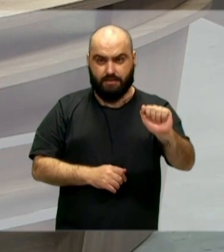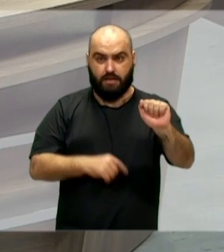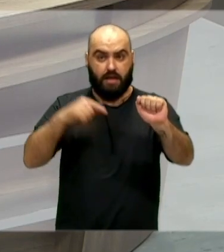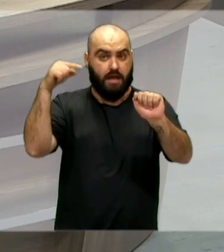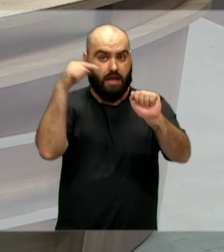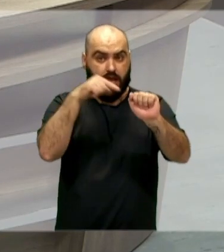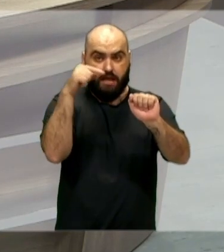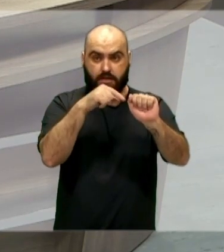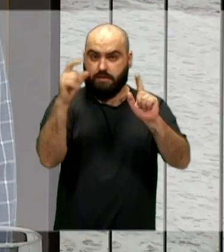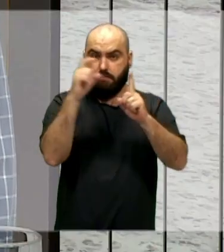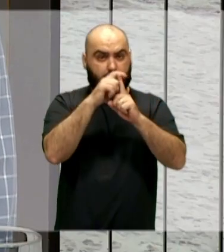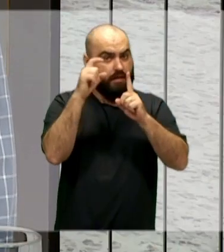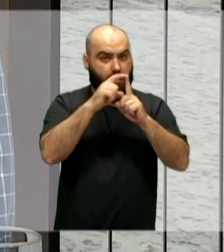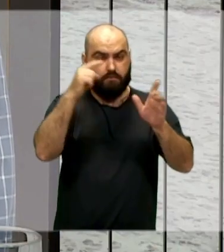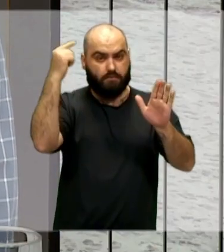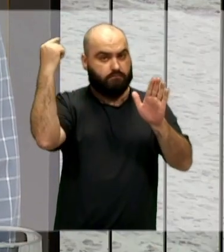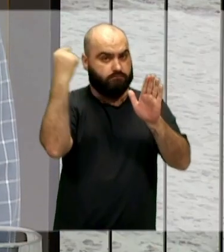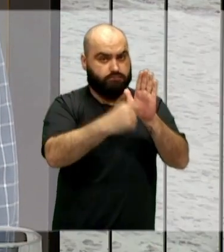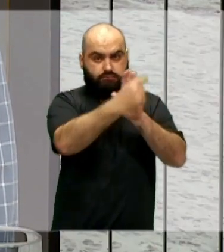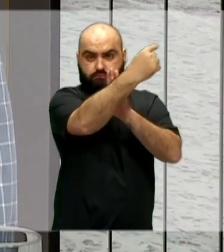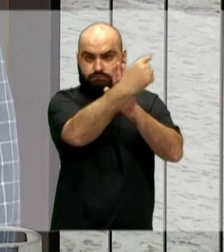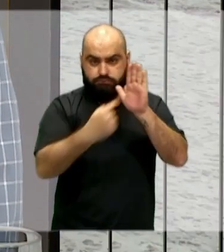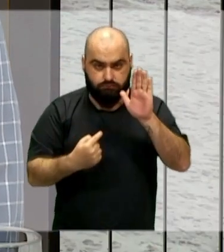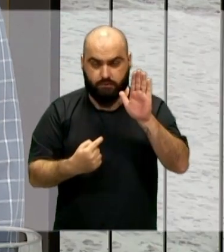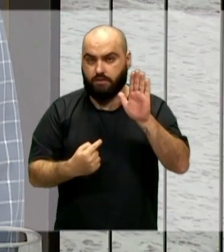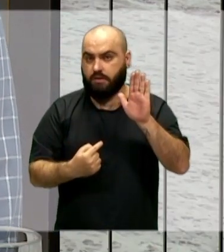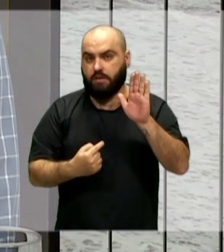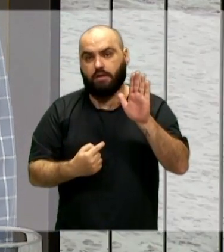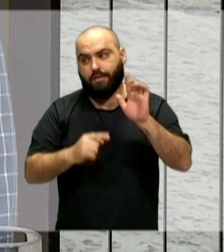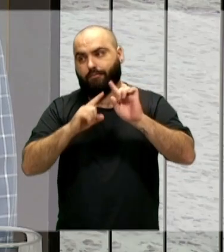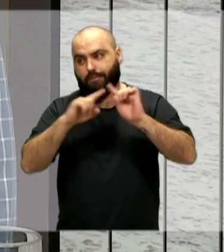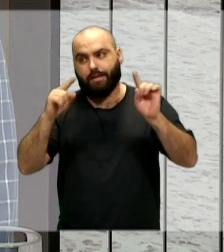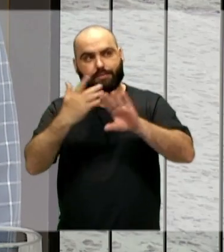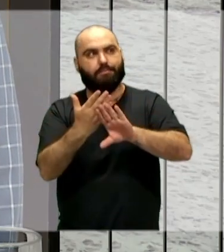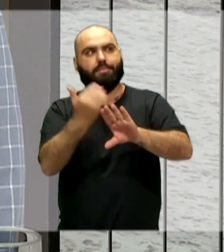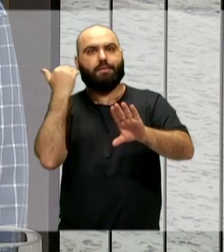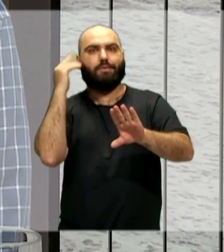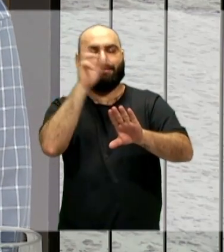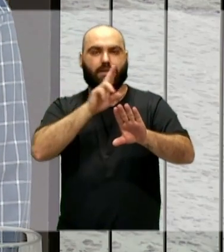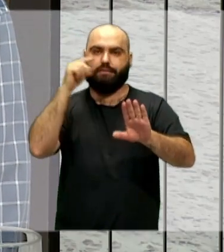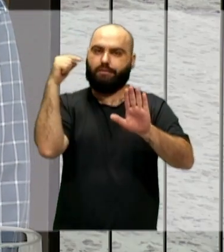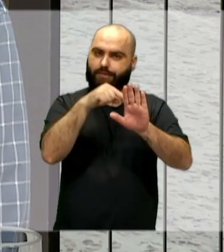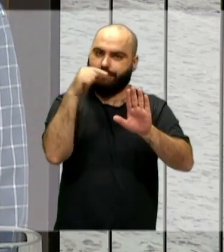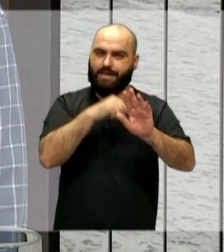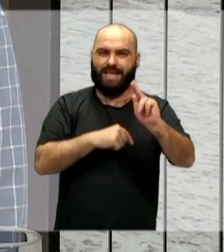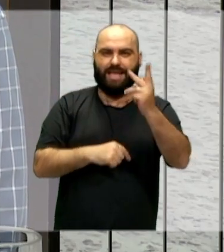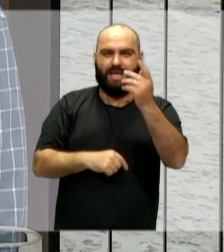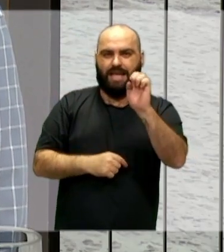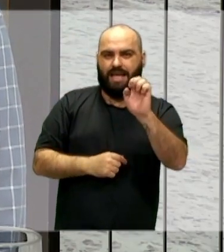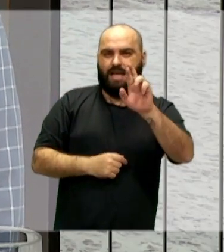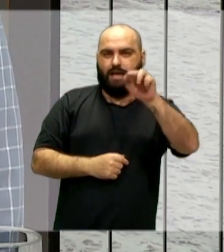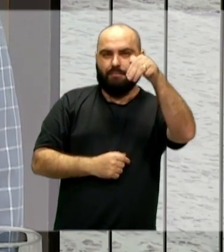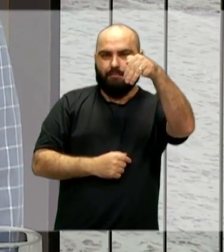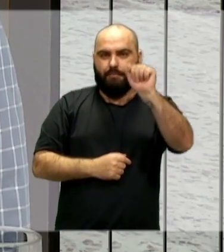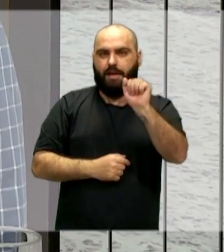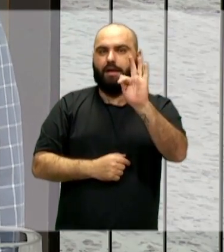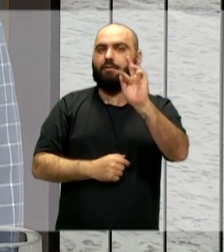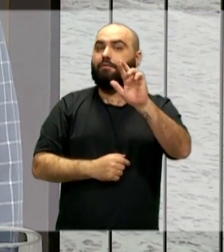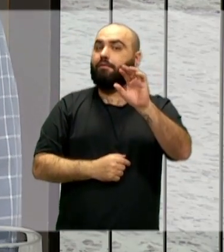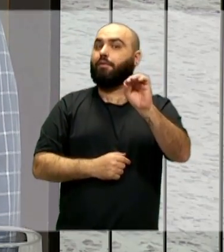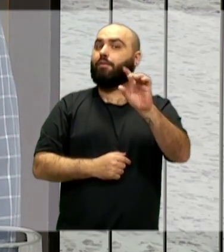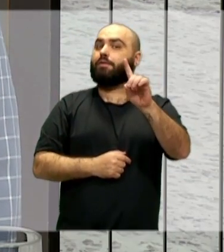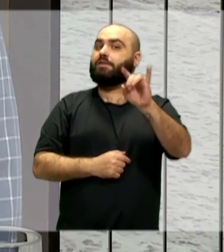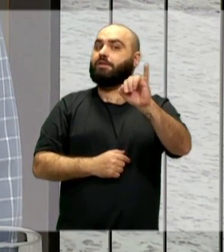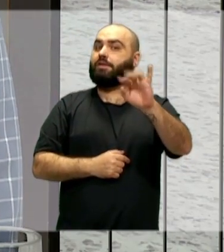totalmente desuso, mas era o que antigamente se referia. Então, a gente tem... porque a gente não considera mais como sendo